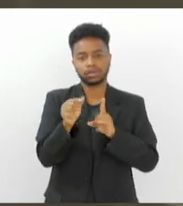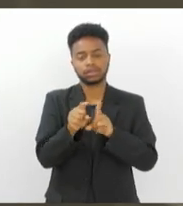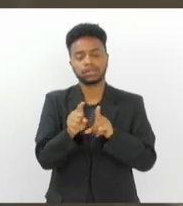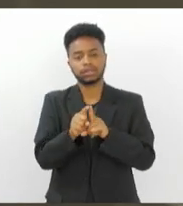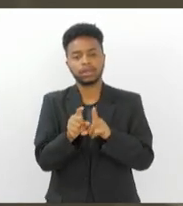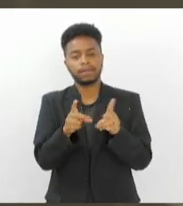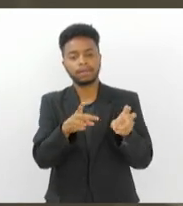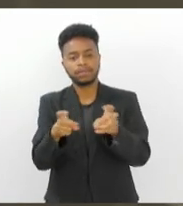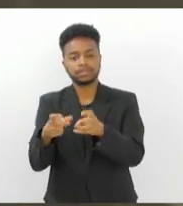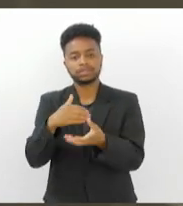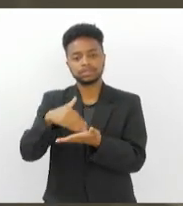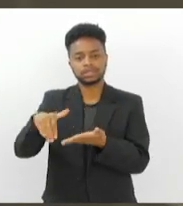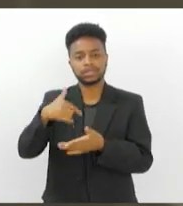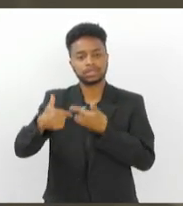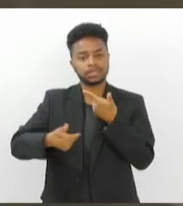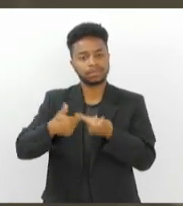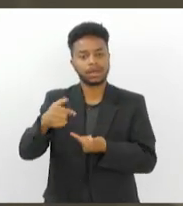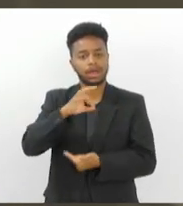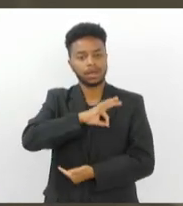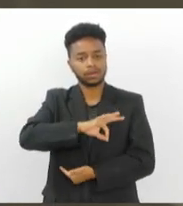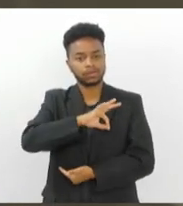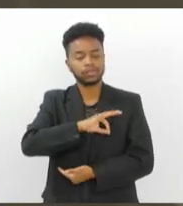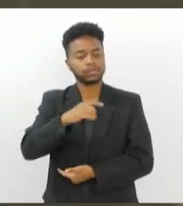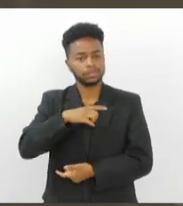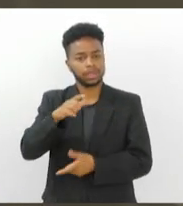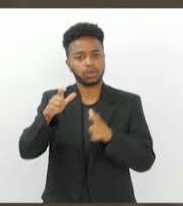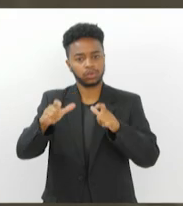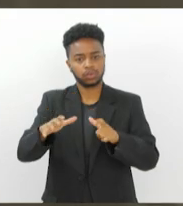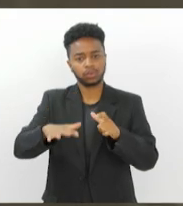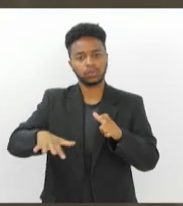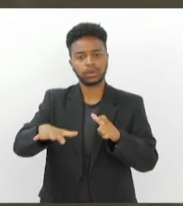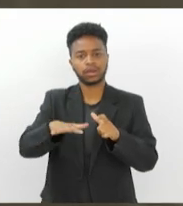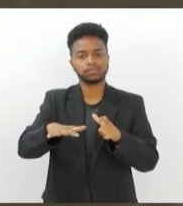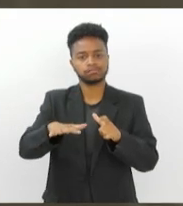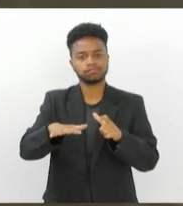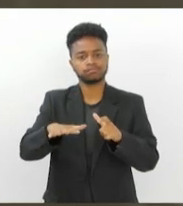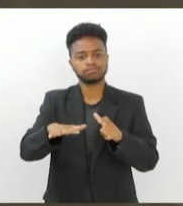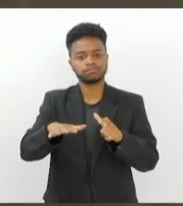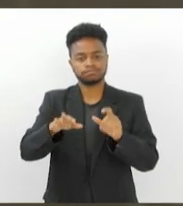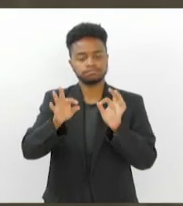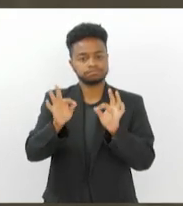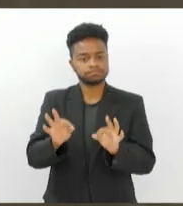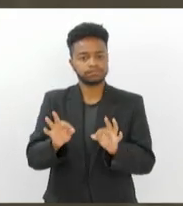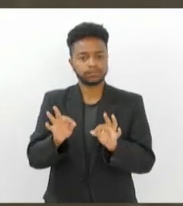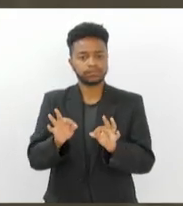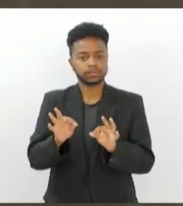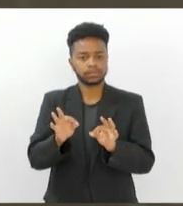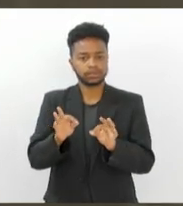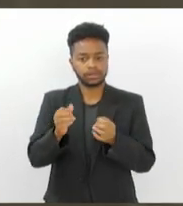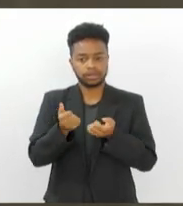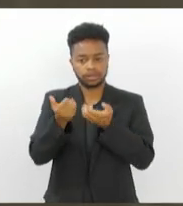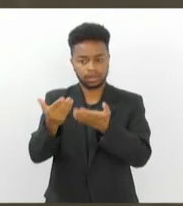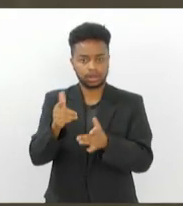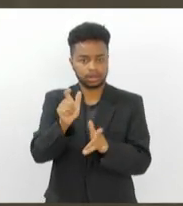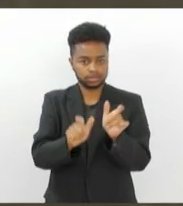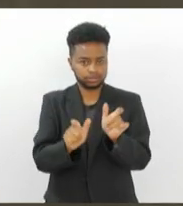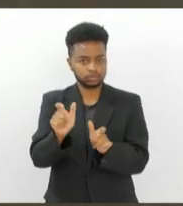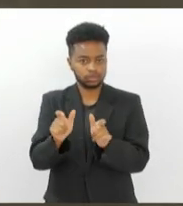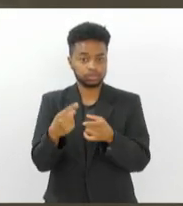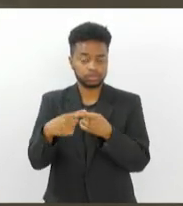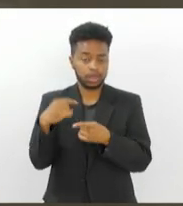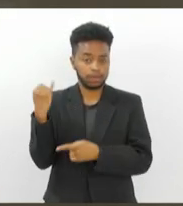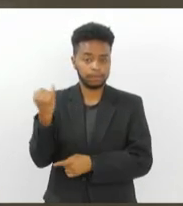que a Secretaria de Trabalho e Renda ter um espaço totalmente eh para para esse público é importante